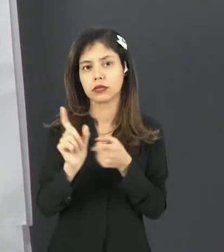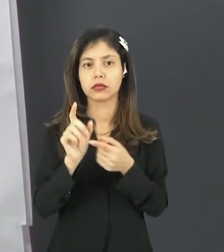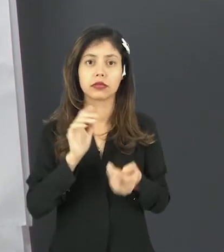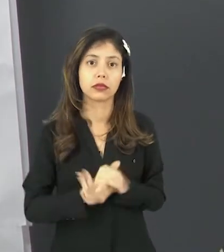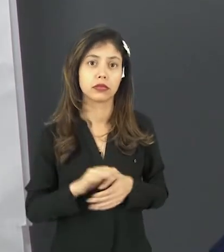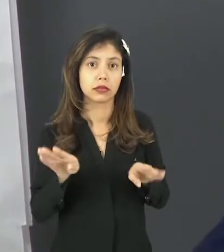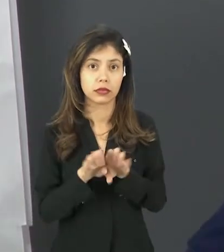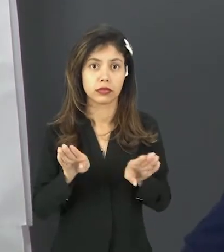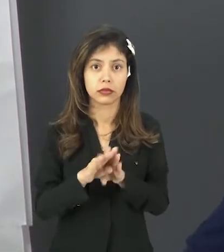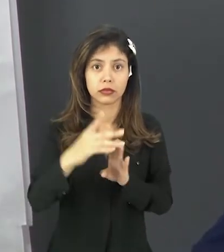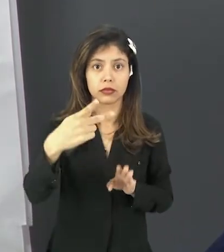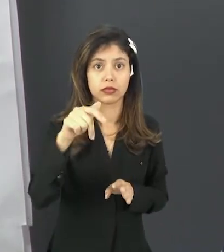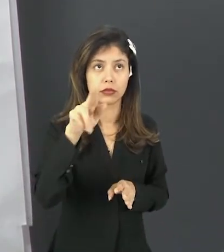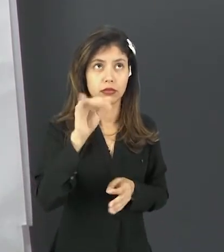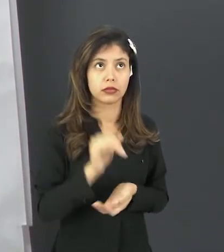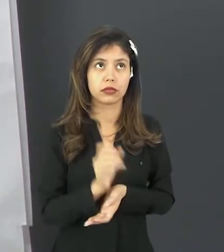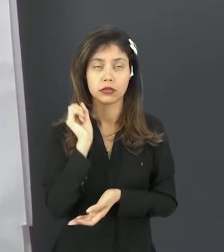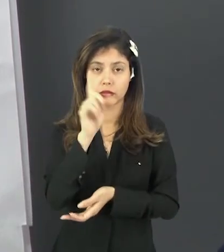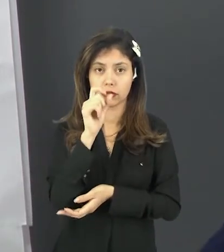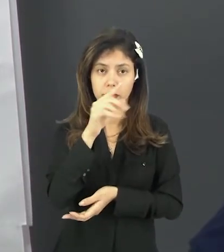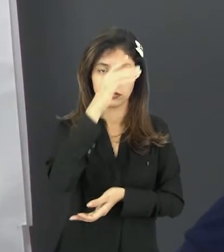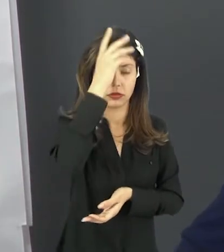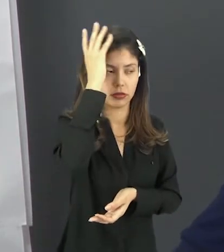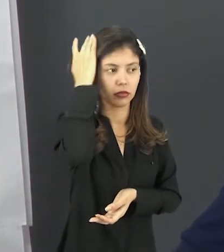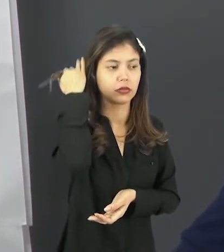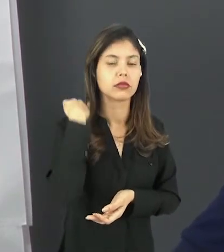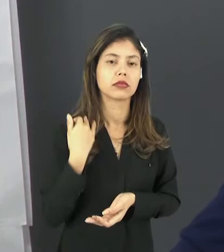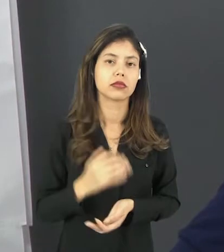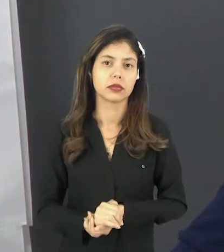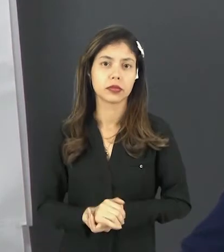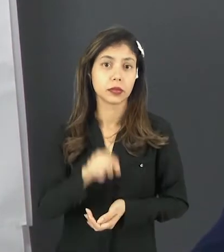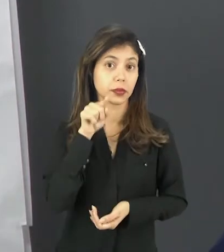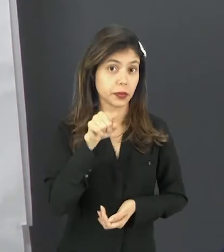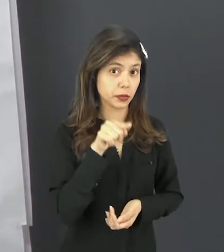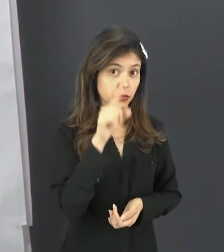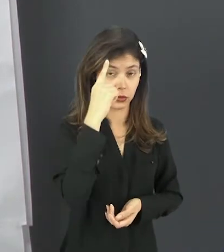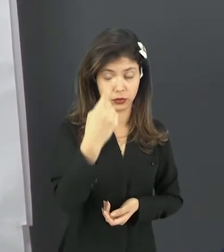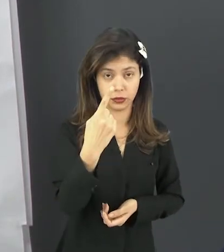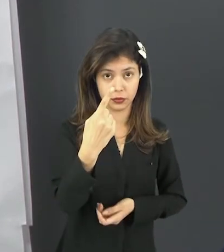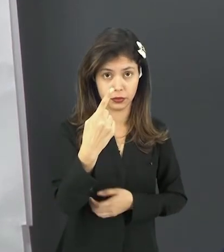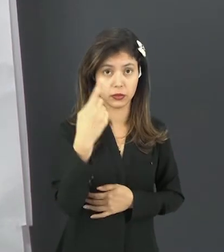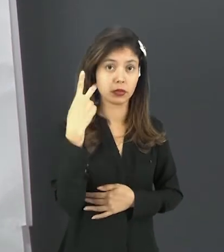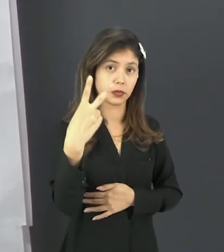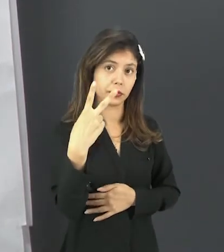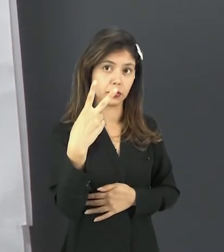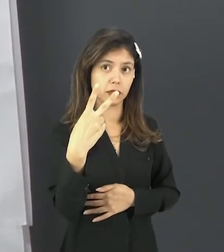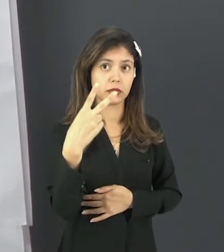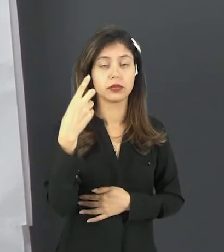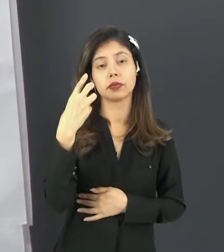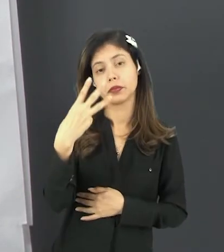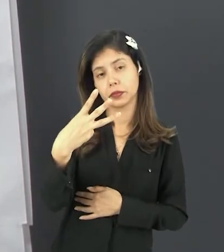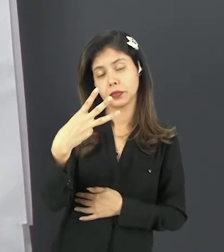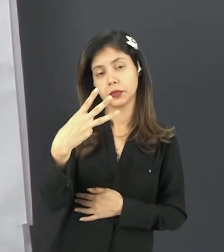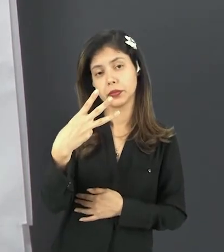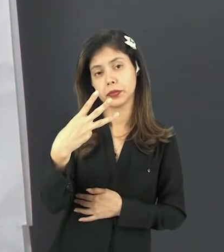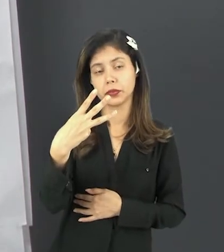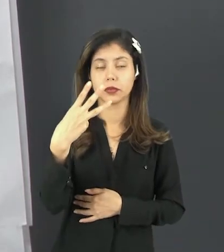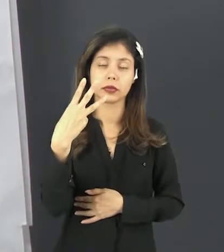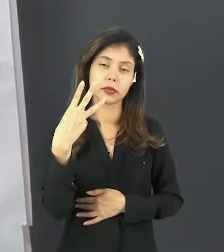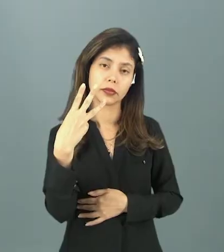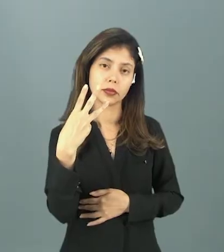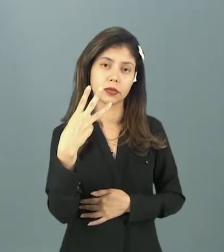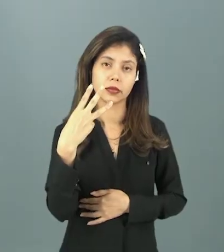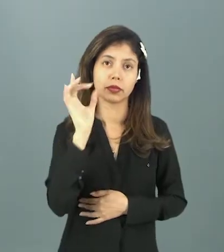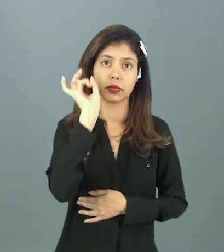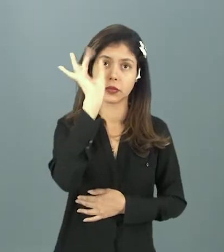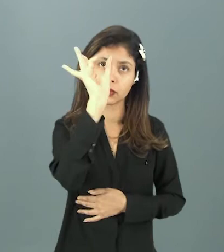dessa página, olha, que está em azul, ó. Isso é um verbete. Aqui tem 1, 2, 3... E